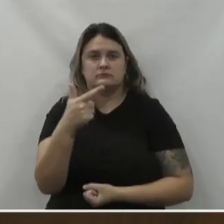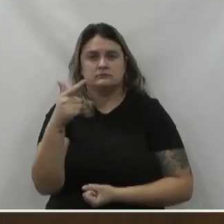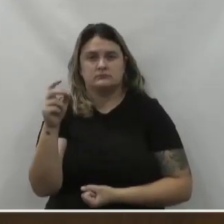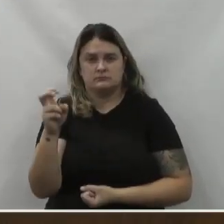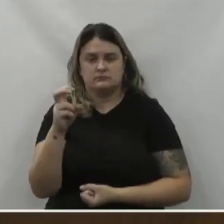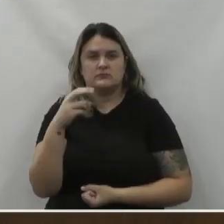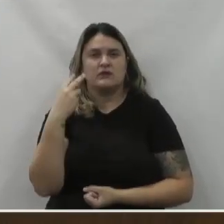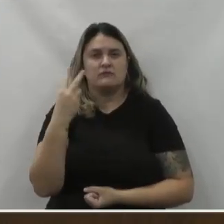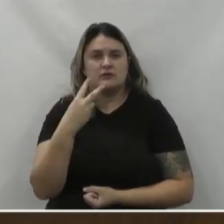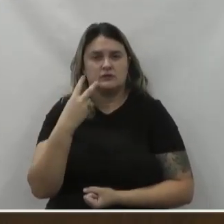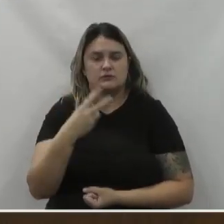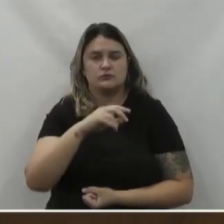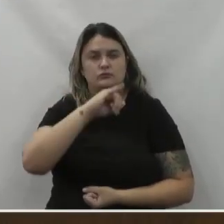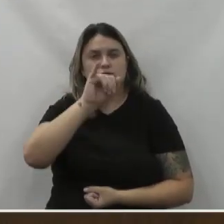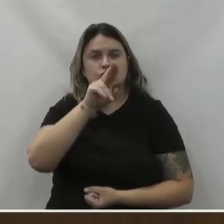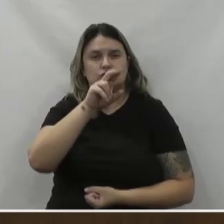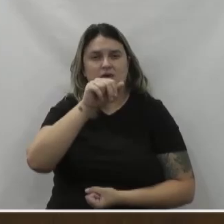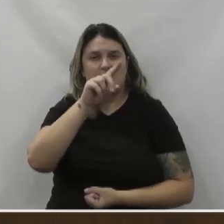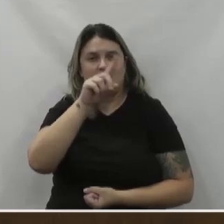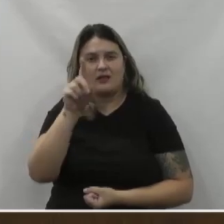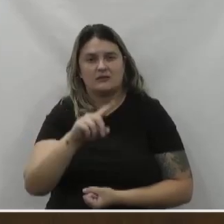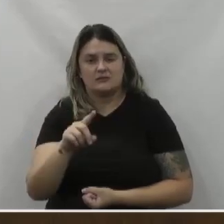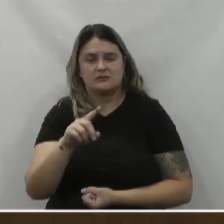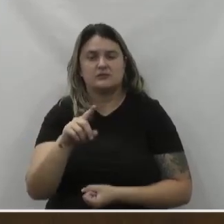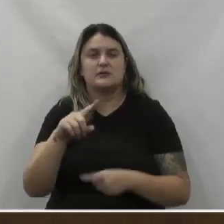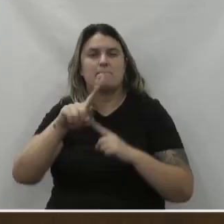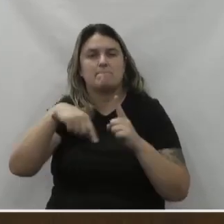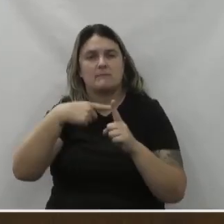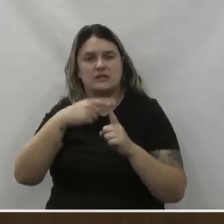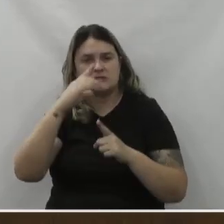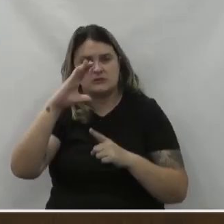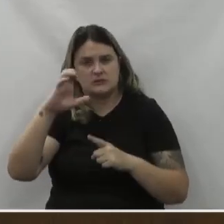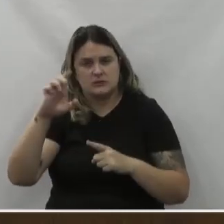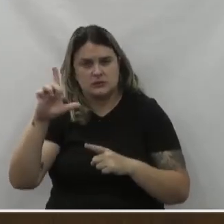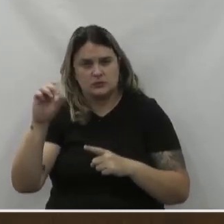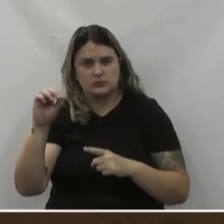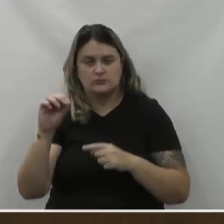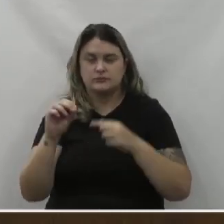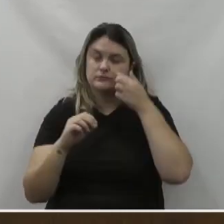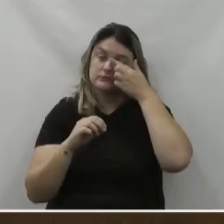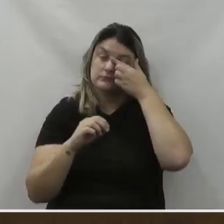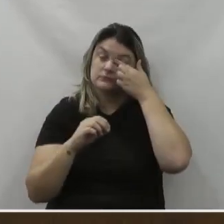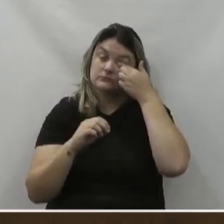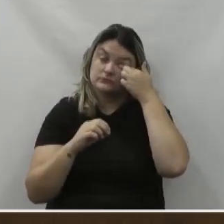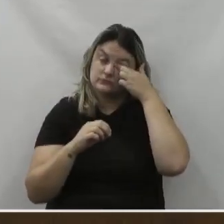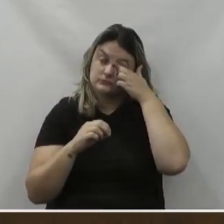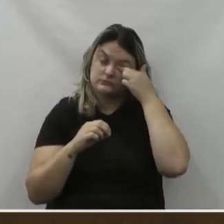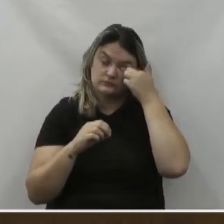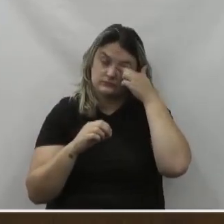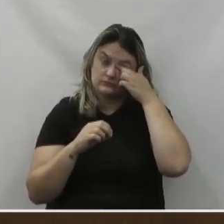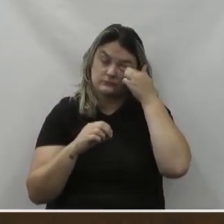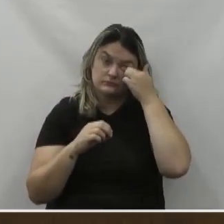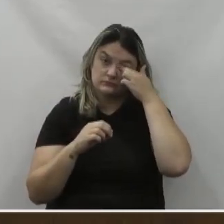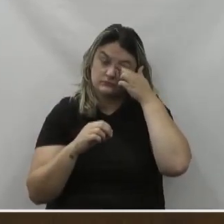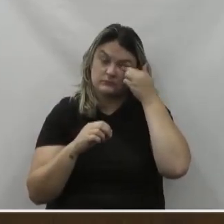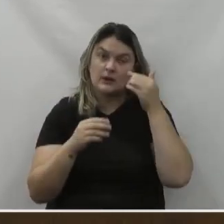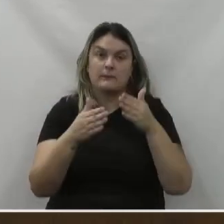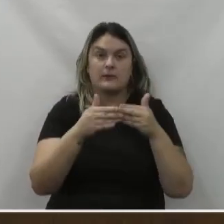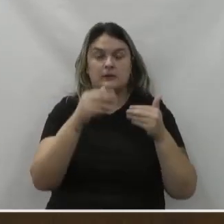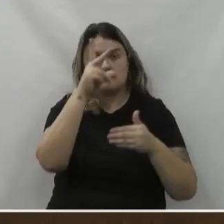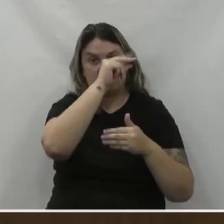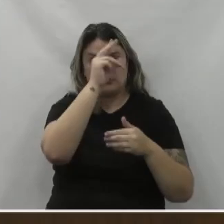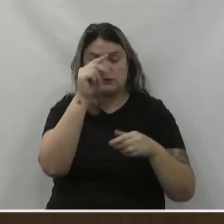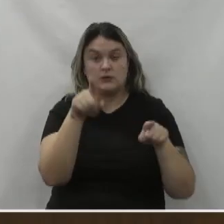184/2025, dos vereadores Juarez Tica e Cleonice Martinazzo Moller, ao Poder Executivo Municipal, por meio da